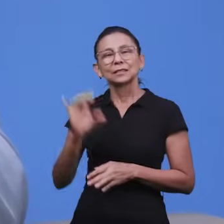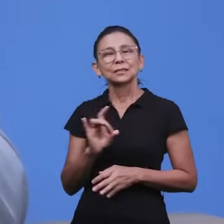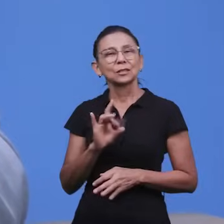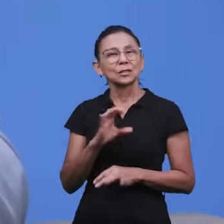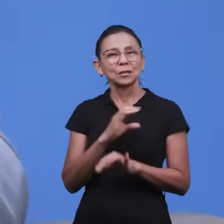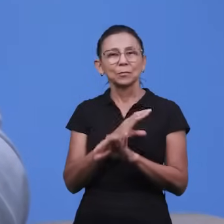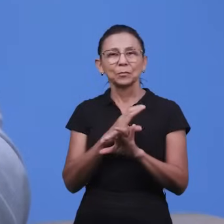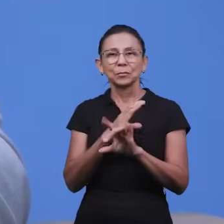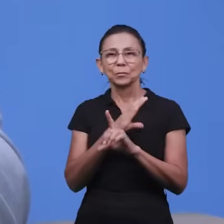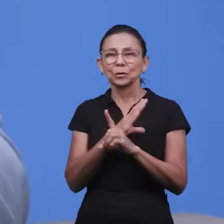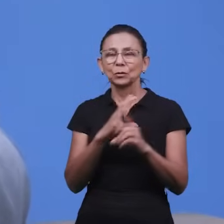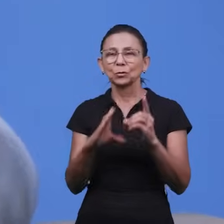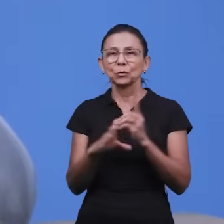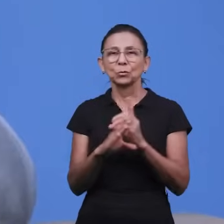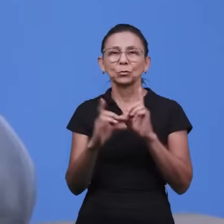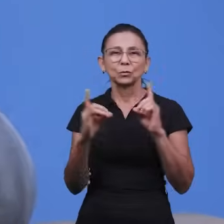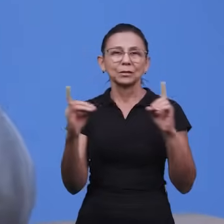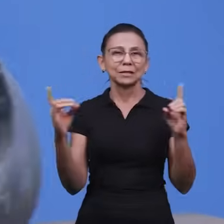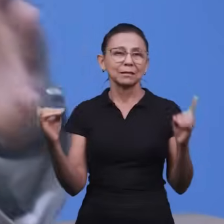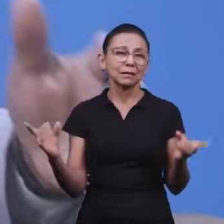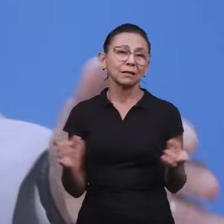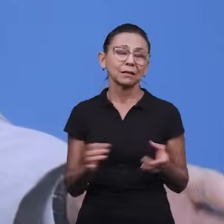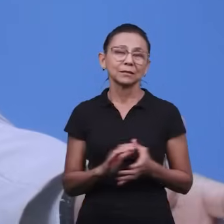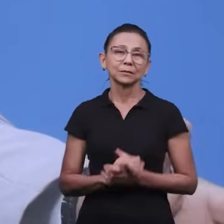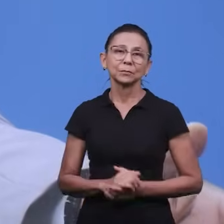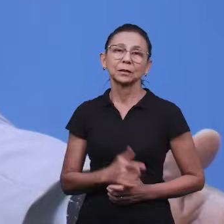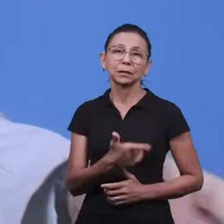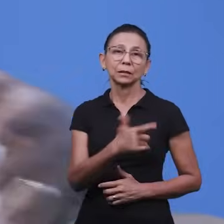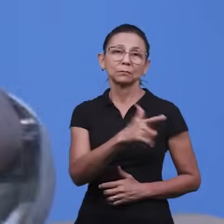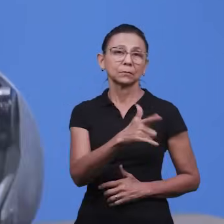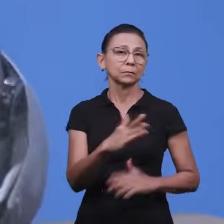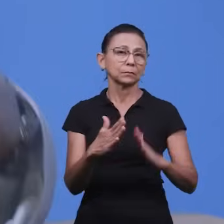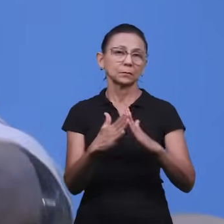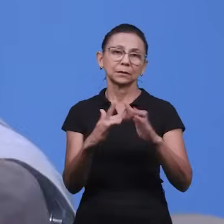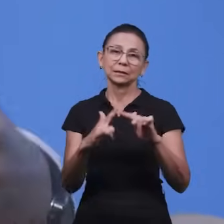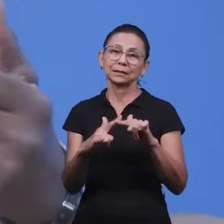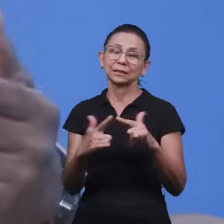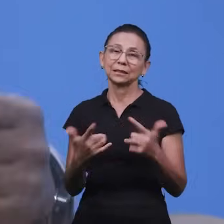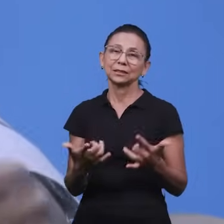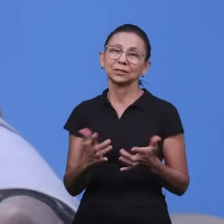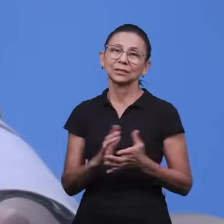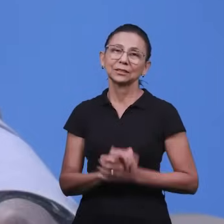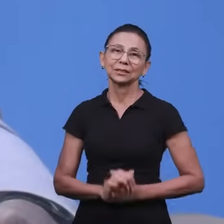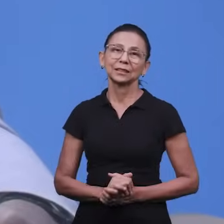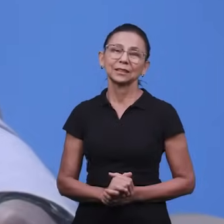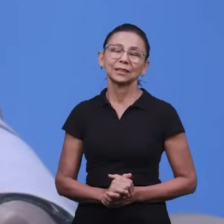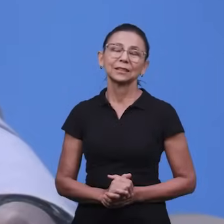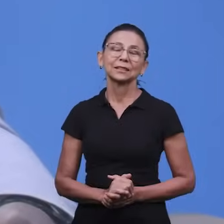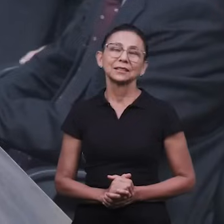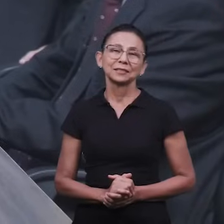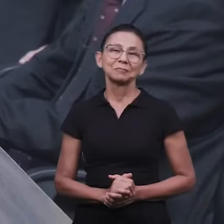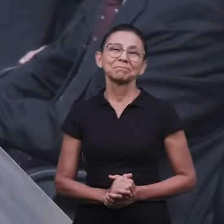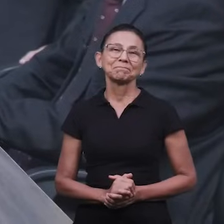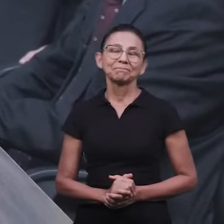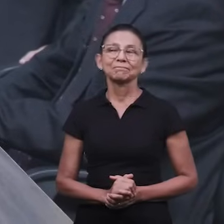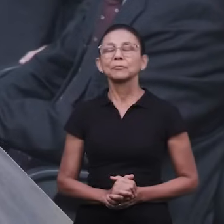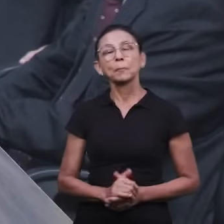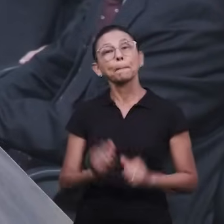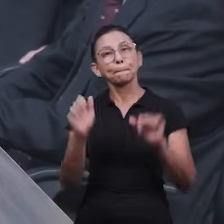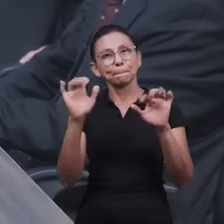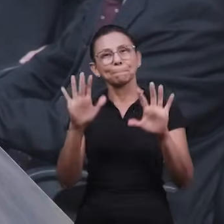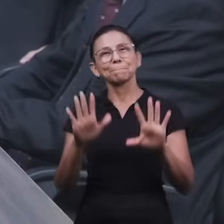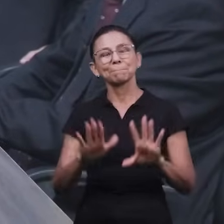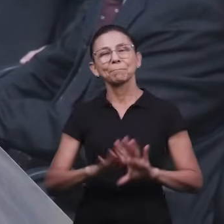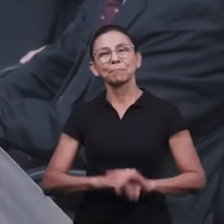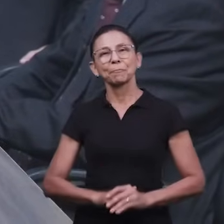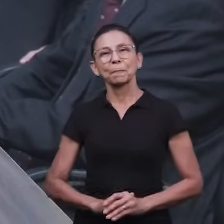cultos online. Era a única coisa que eles tinham. Não tinha igreja onde ela mora, então aquilo era o meio de ligar ela ao Senhor. Isso